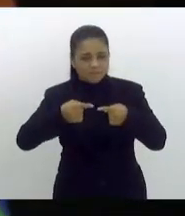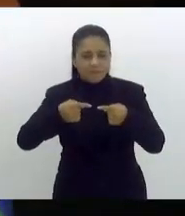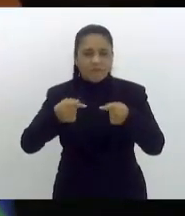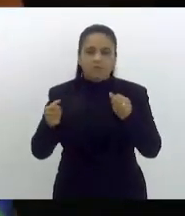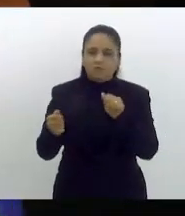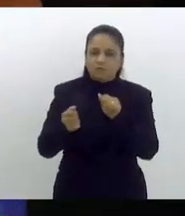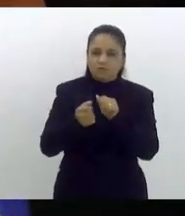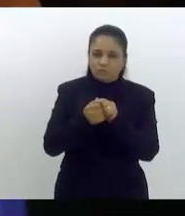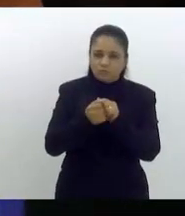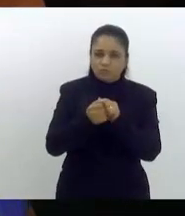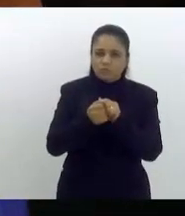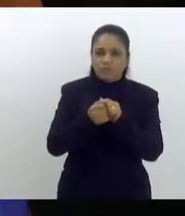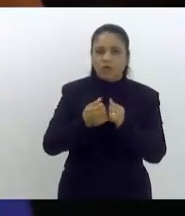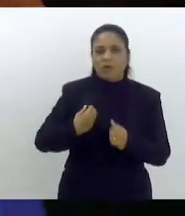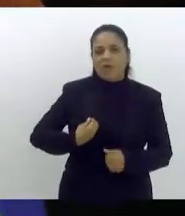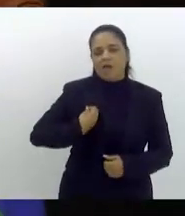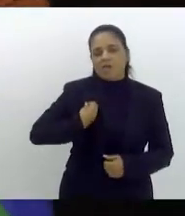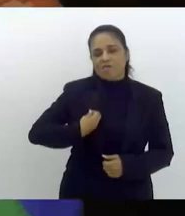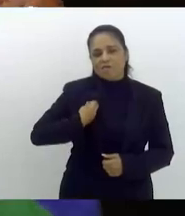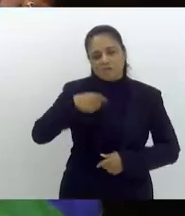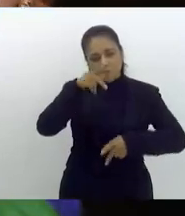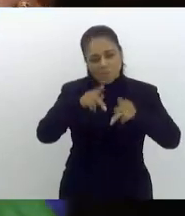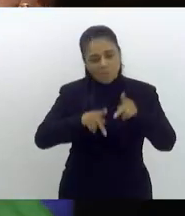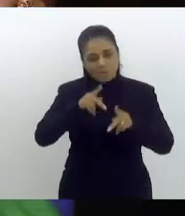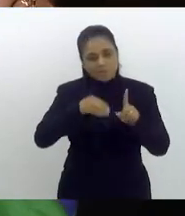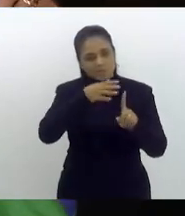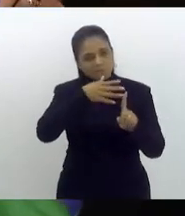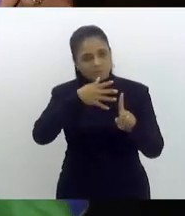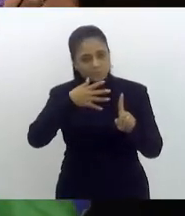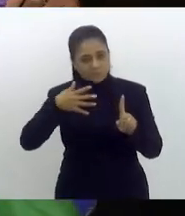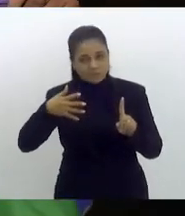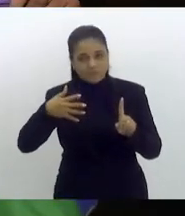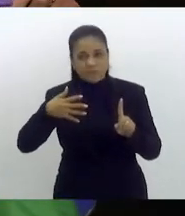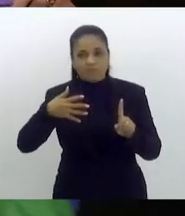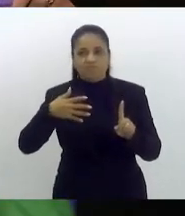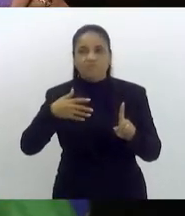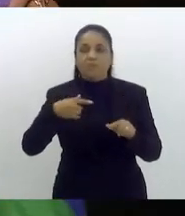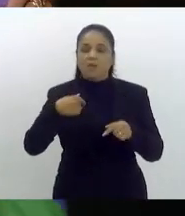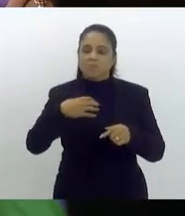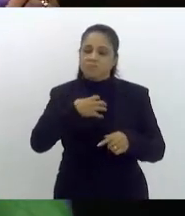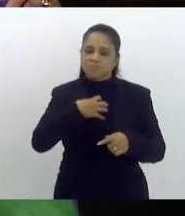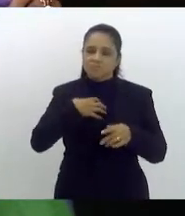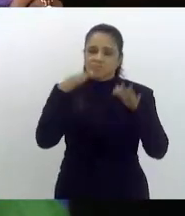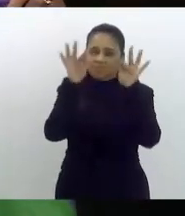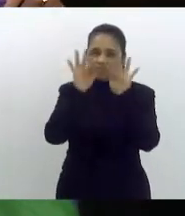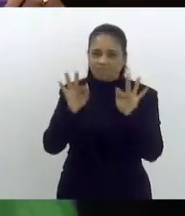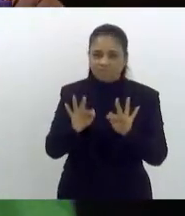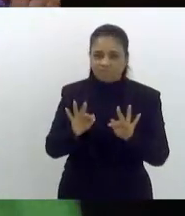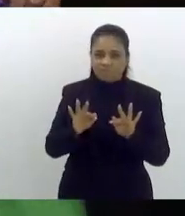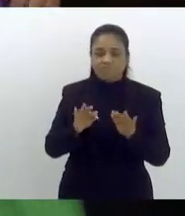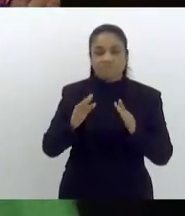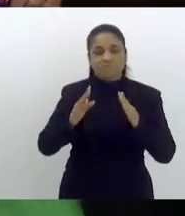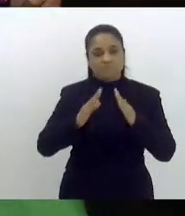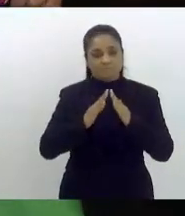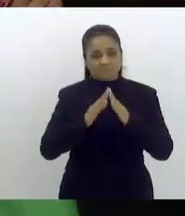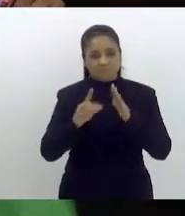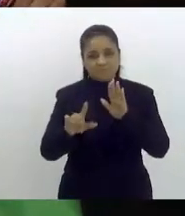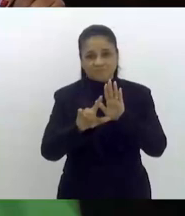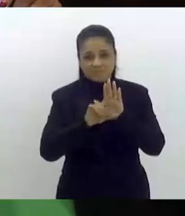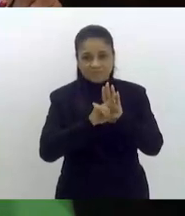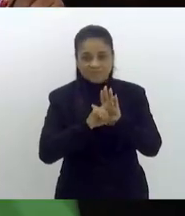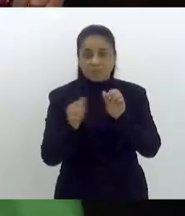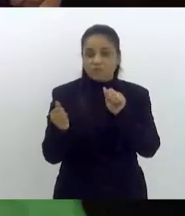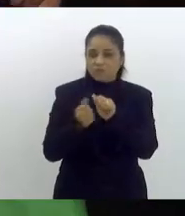com relação a vida da população lgbtqia+ Então eu fico muito feliz de estar nessa casa com